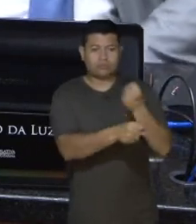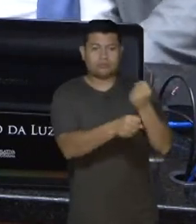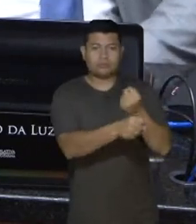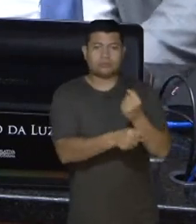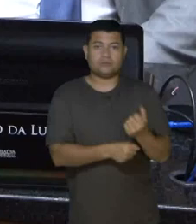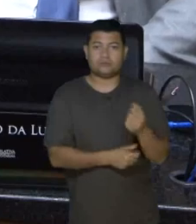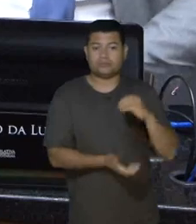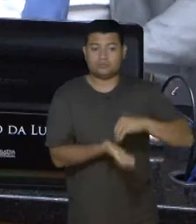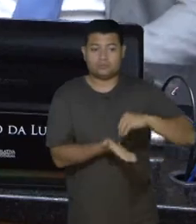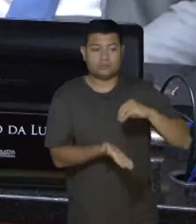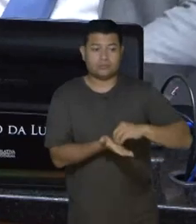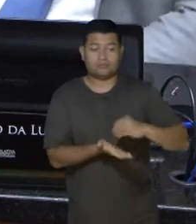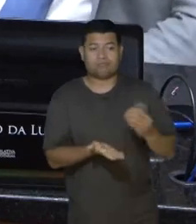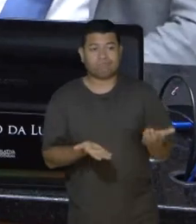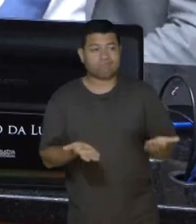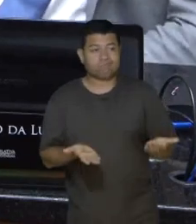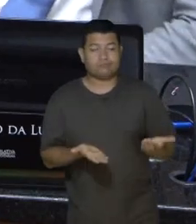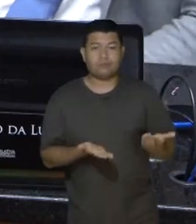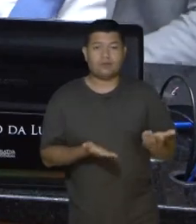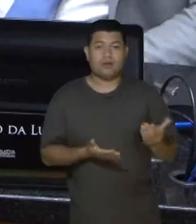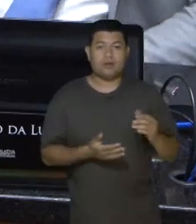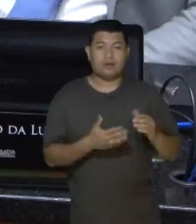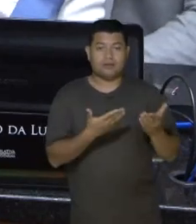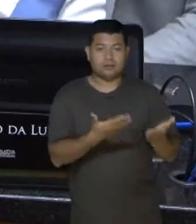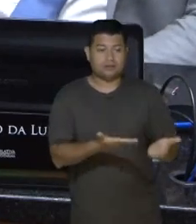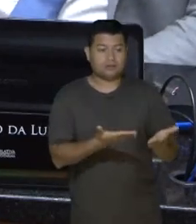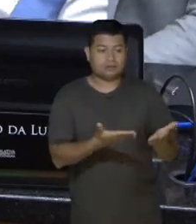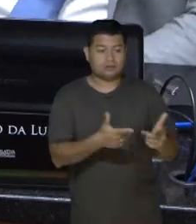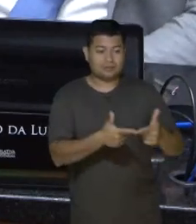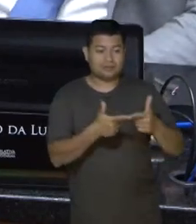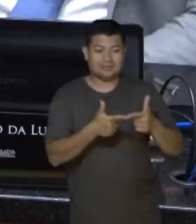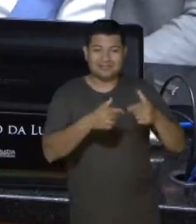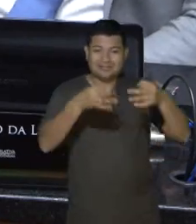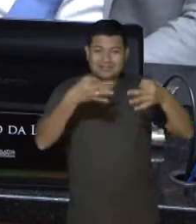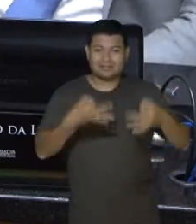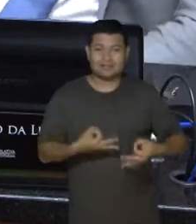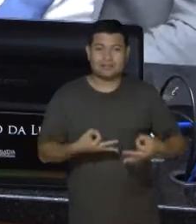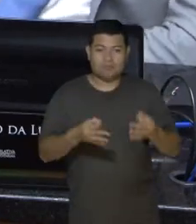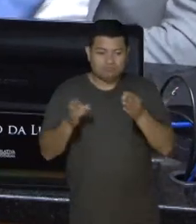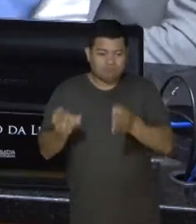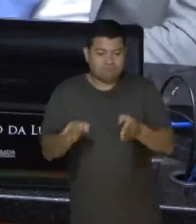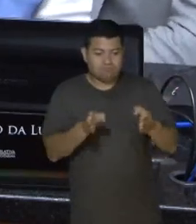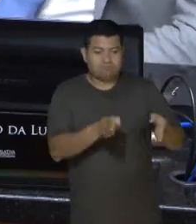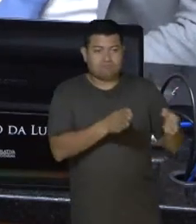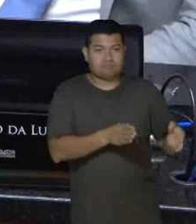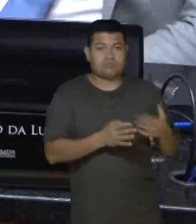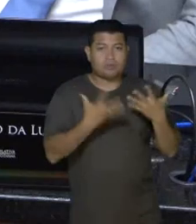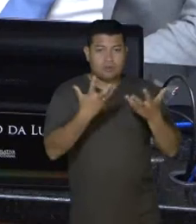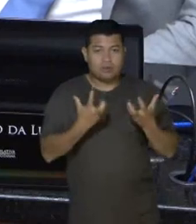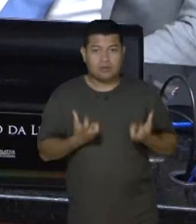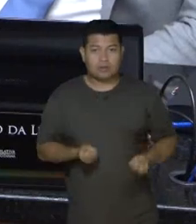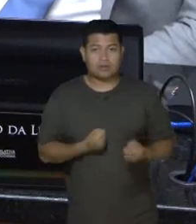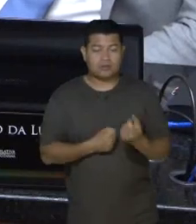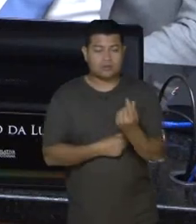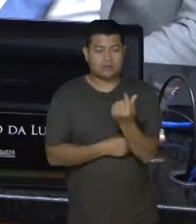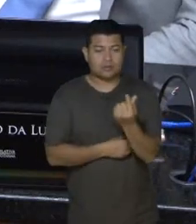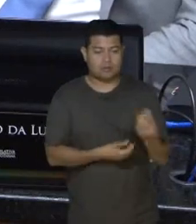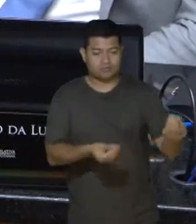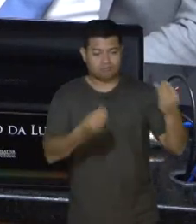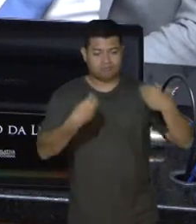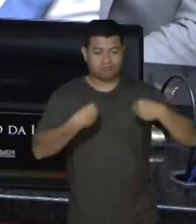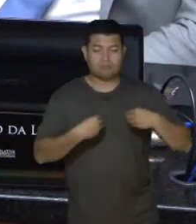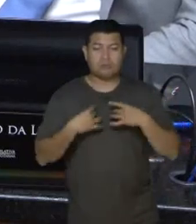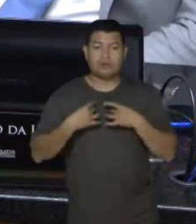não há um diploma legal que ordene essa questão do aceite dessas doações. Então, o